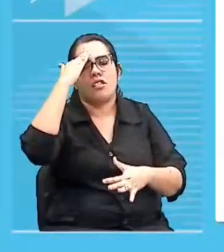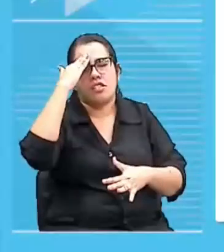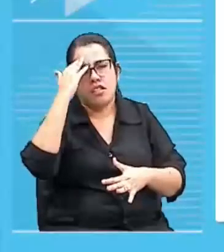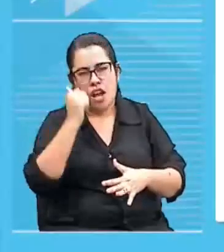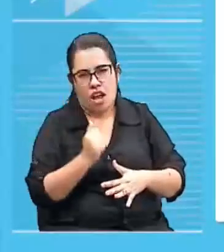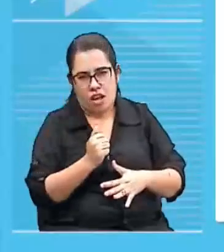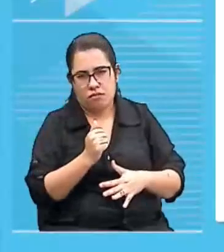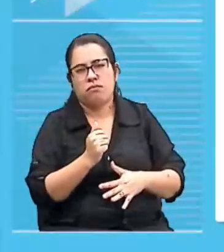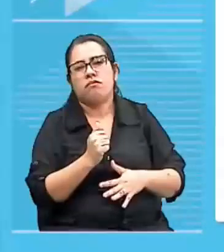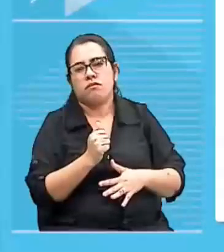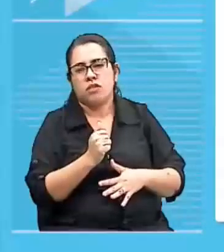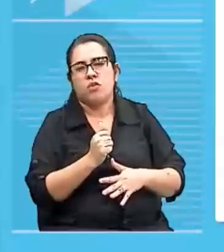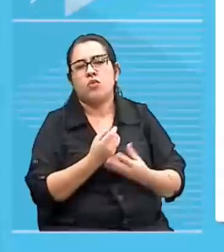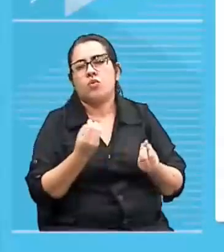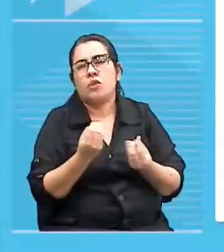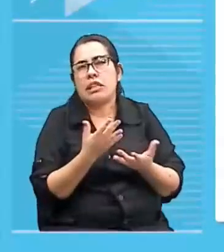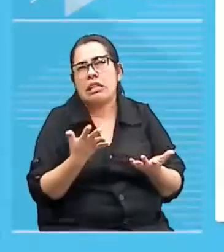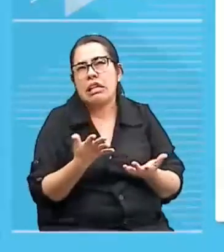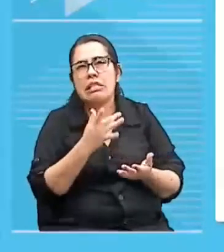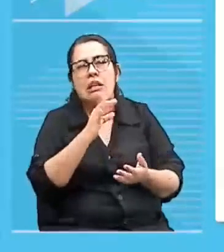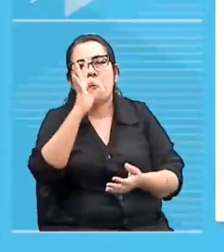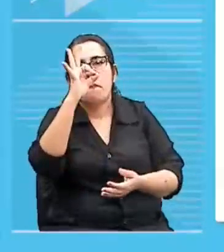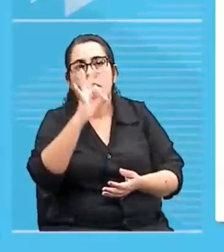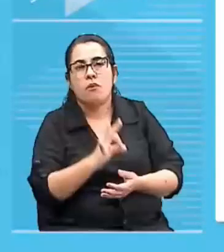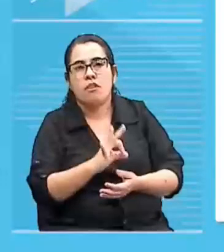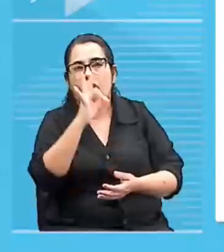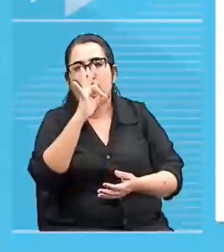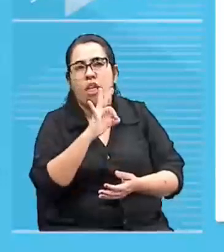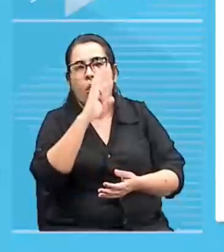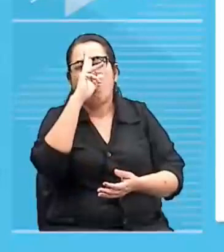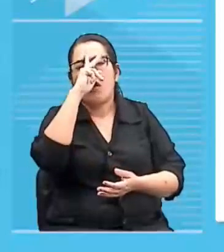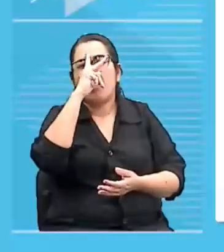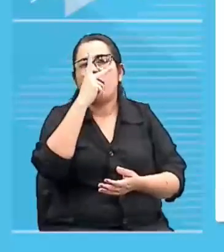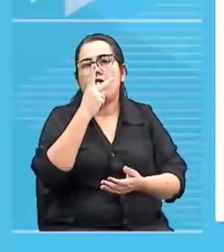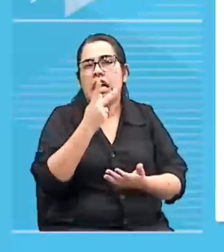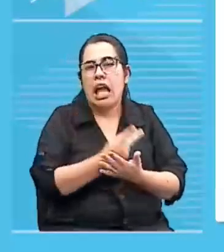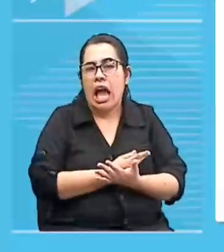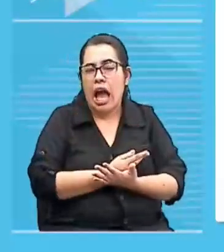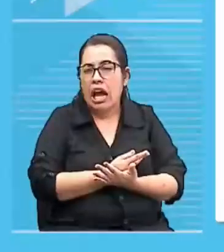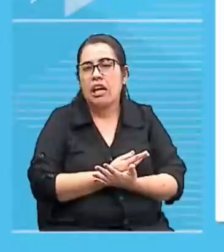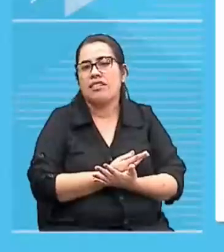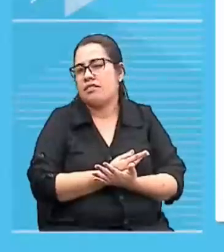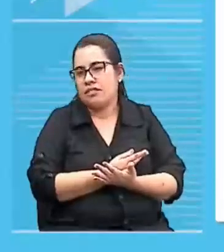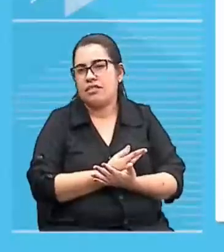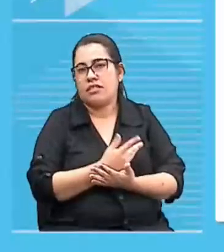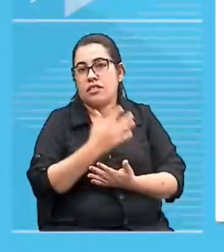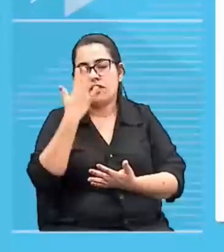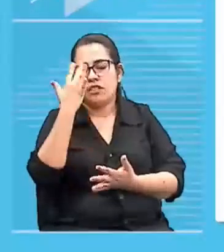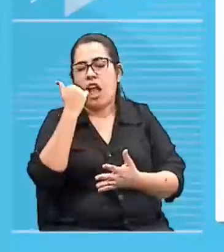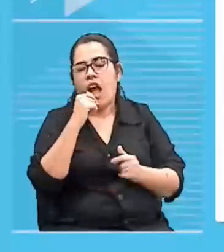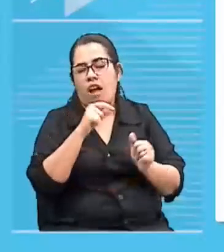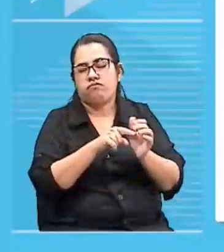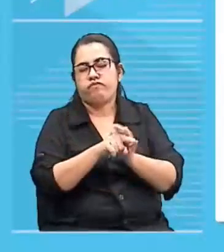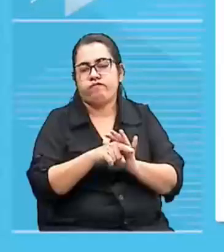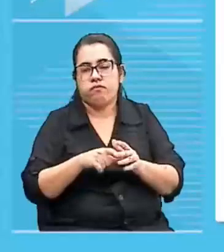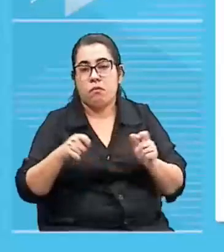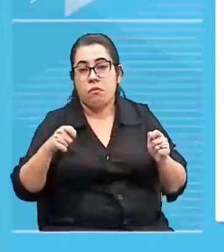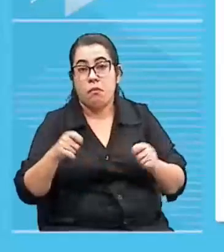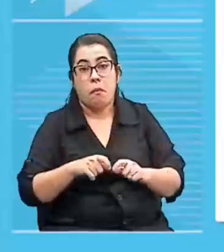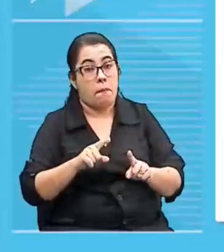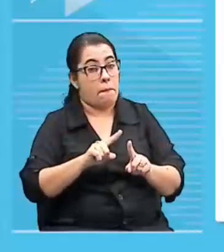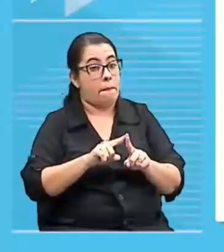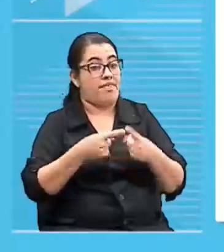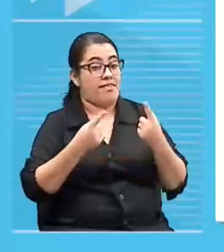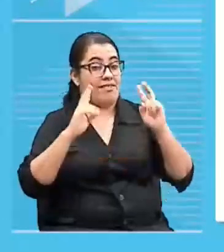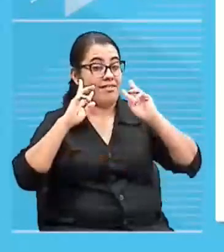mensurar o percentual de erros. E aí, com o ser humano, isso não é tão fácil